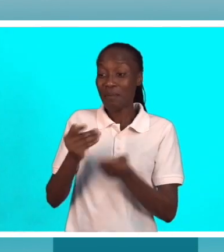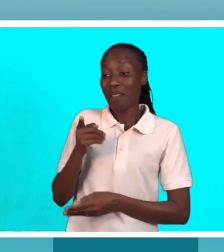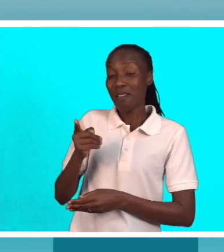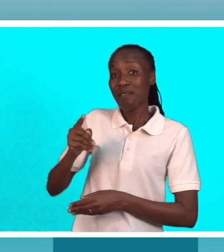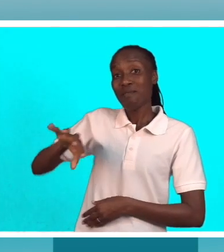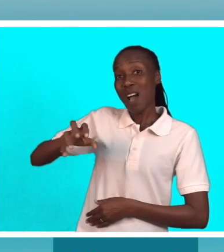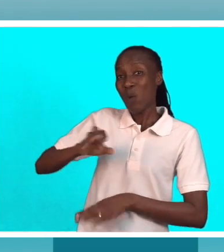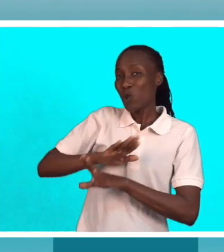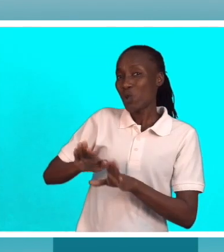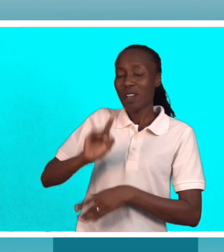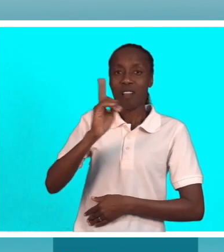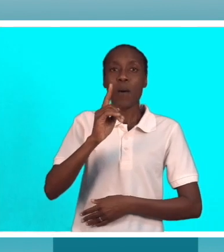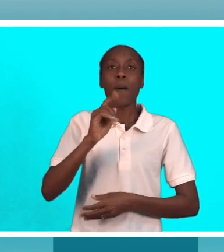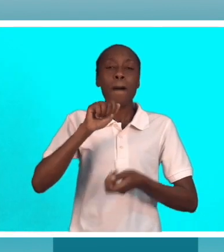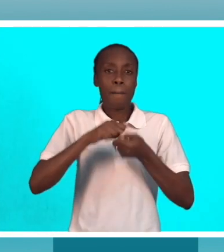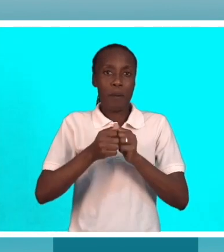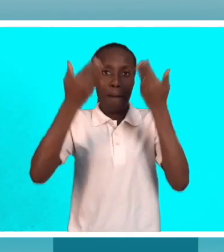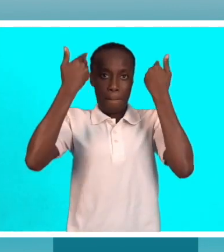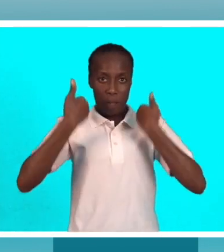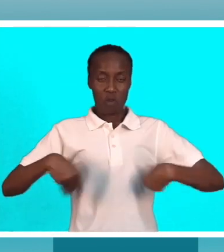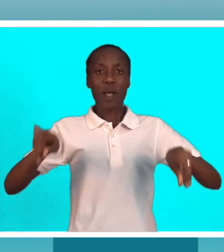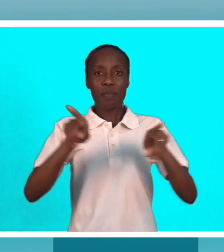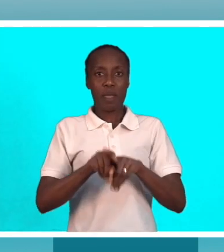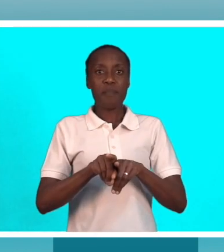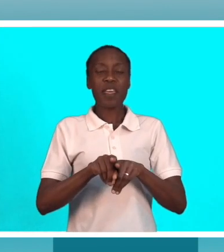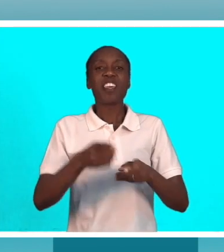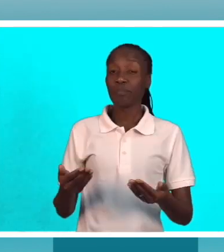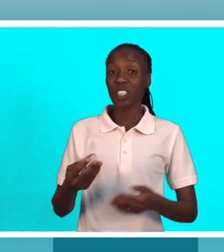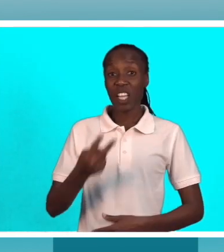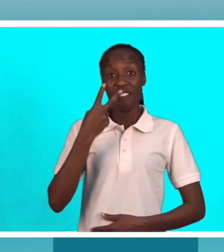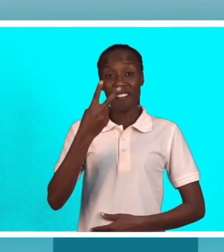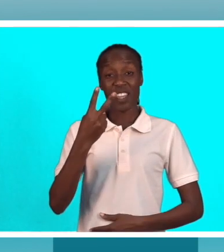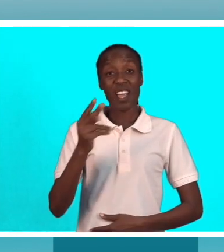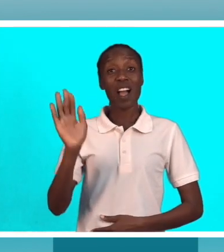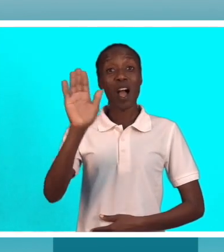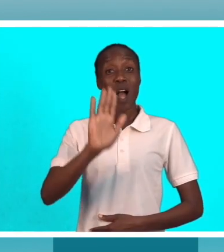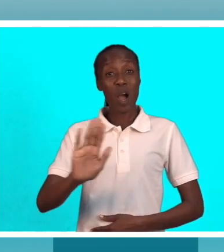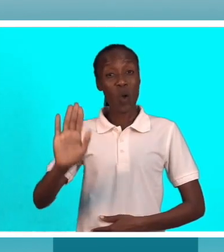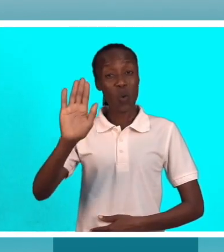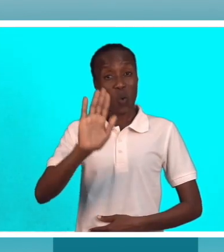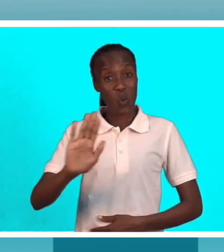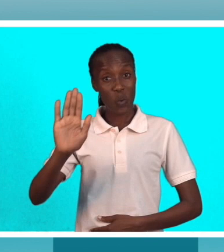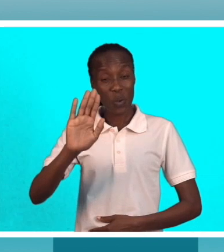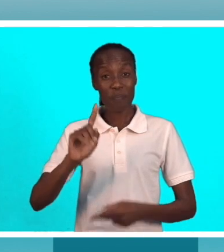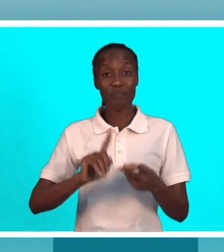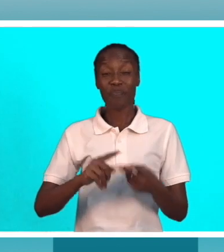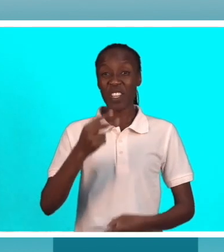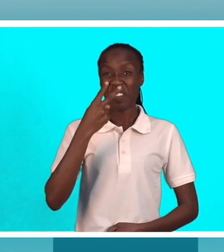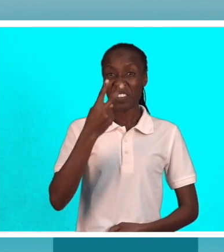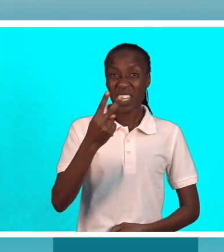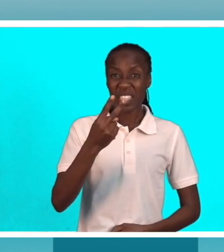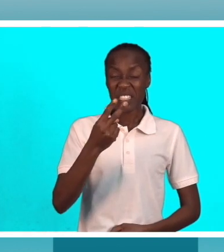já pode também depender da higiene da pessoa que vende a fruta. Há muita probabilidade neste caso de ter